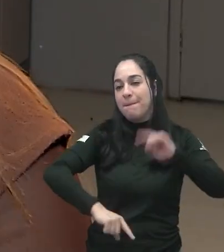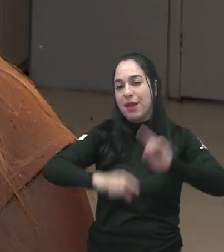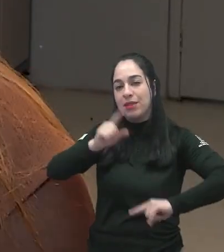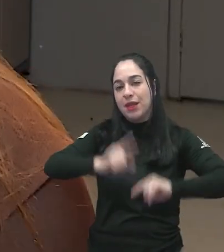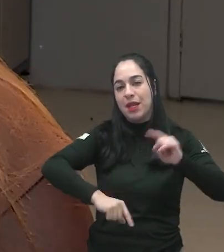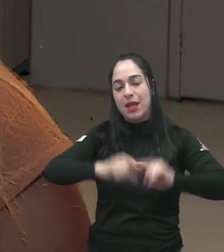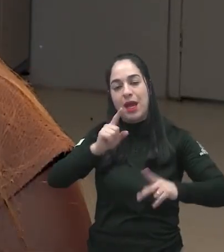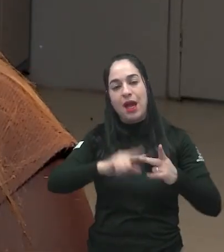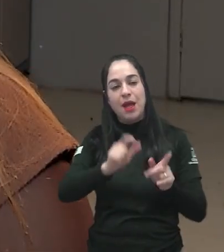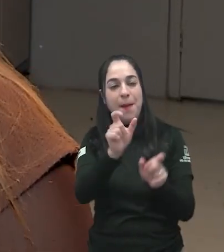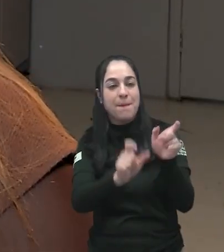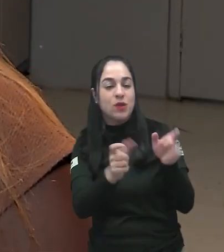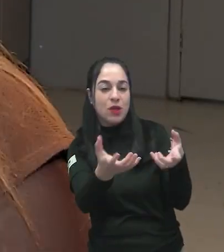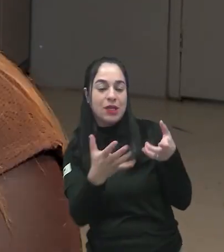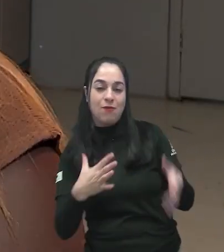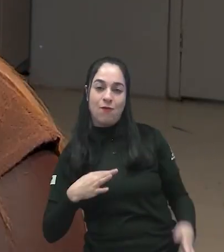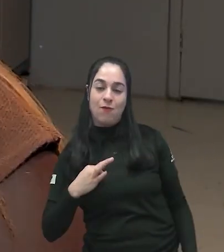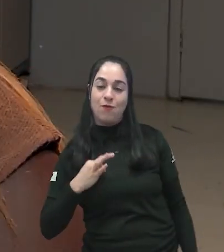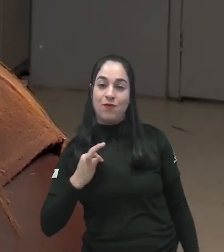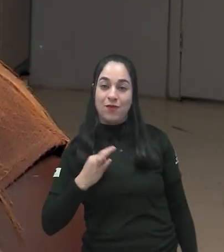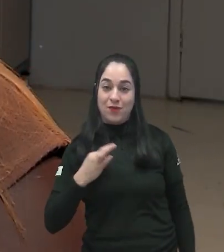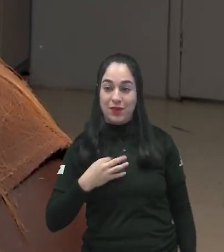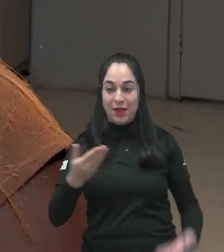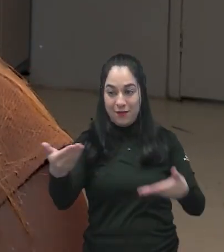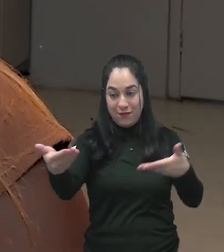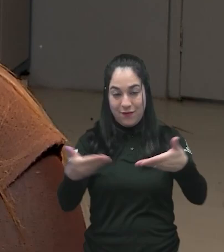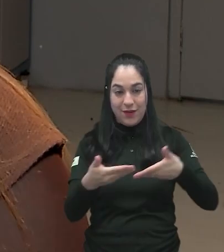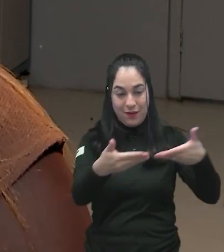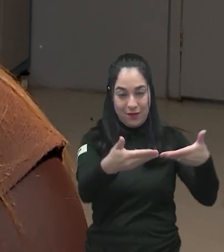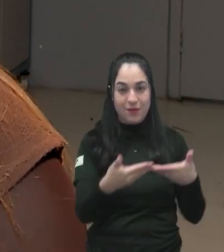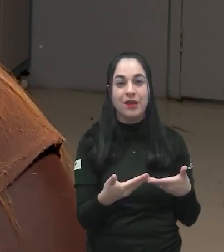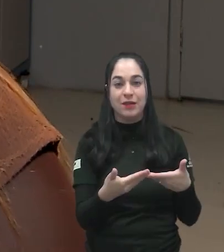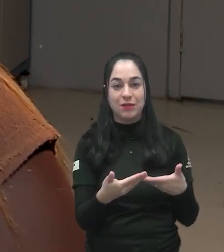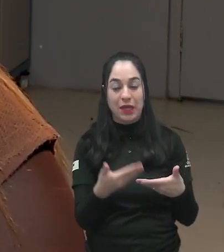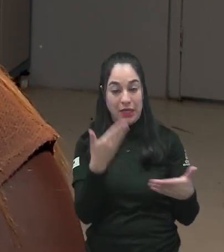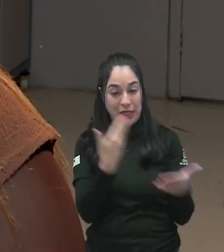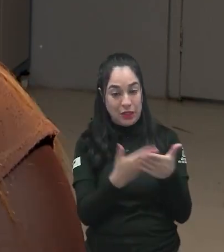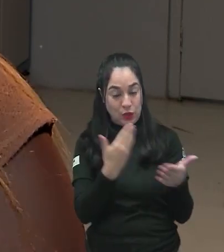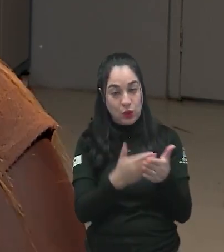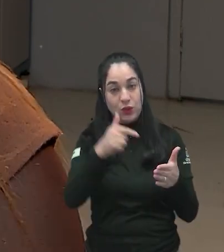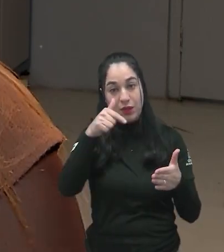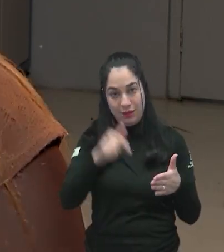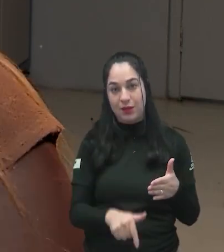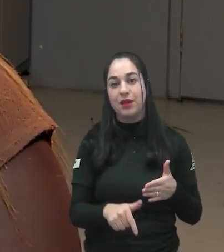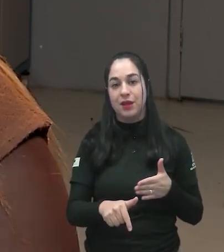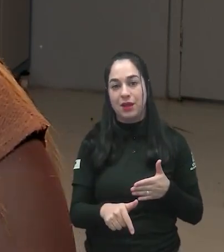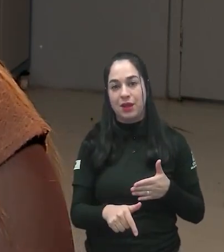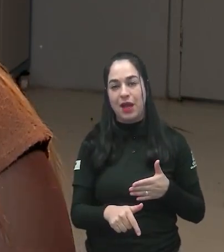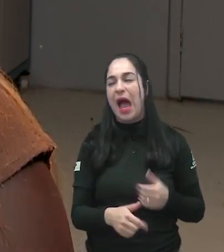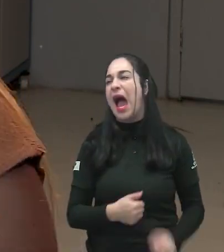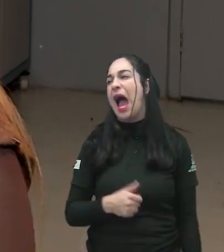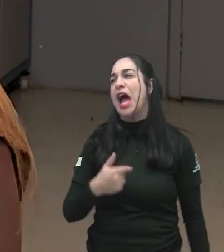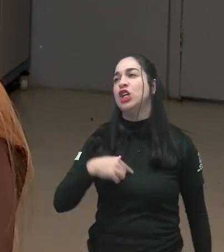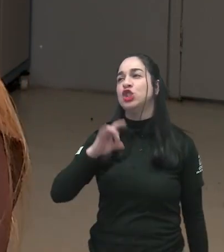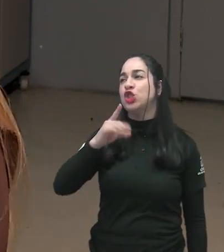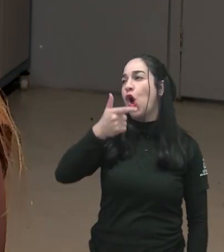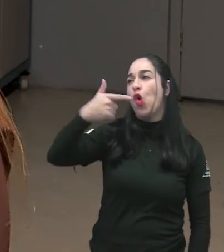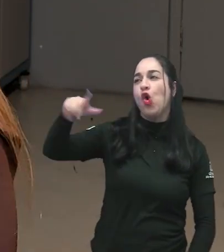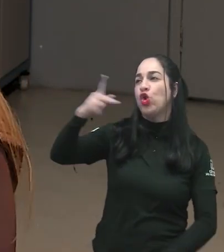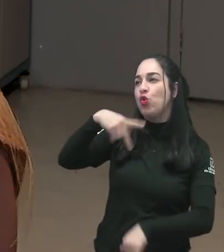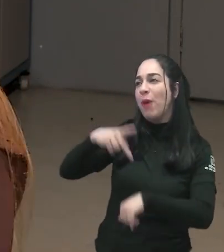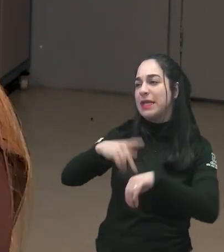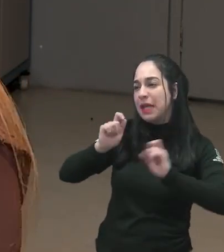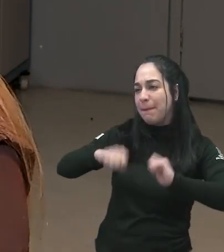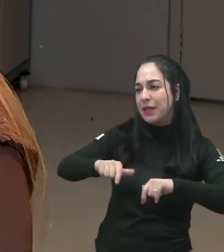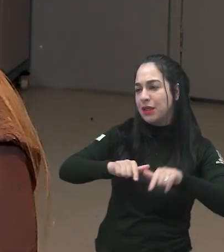materiais, matéria-prima, mão de obra também, é bom a gente reter também essas pessoas que estudam aqui, acham que vão para